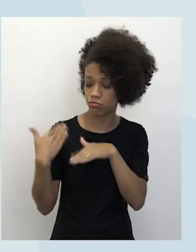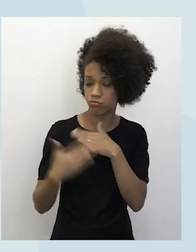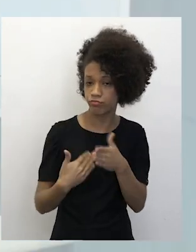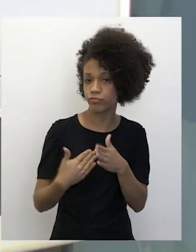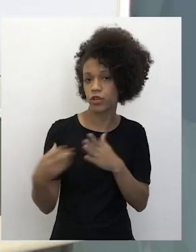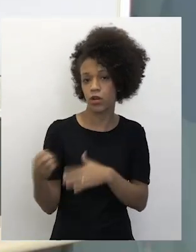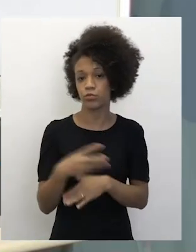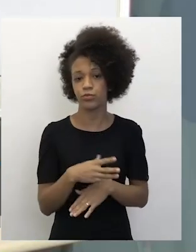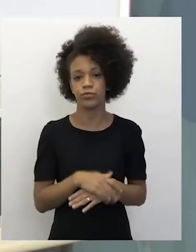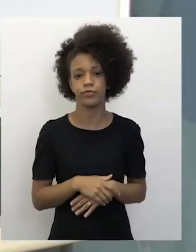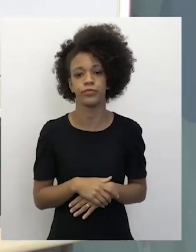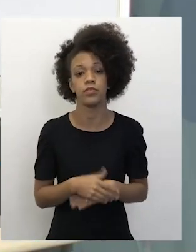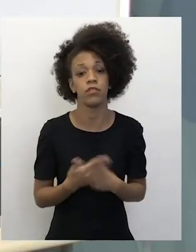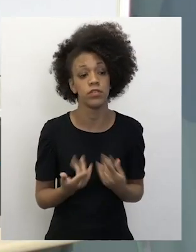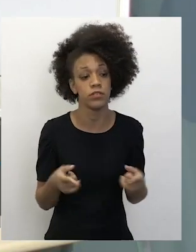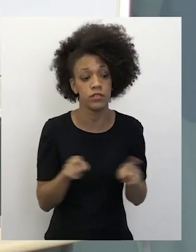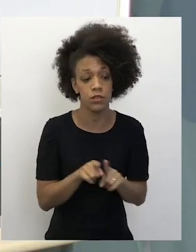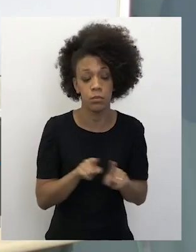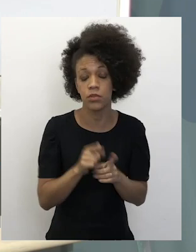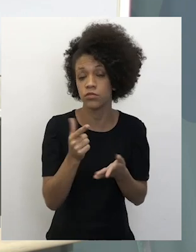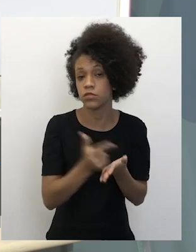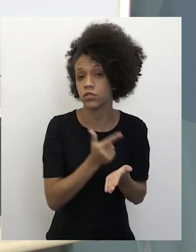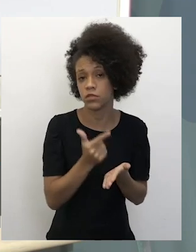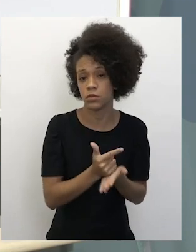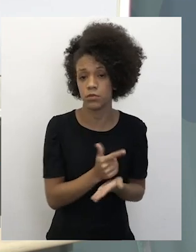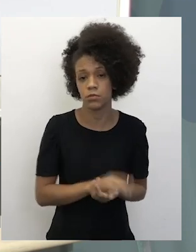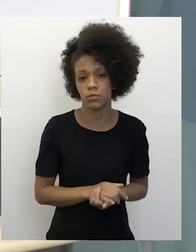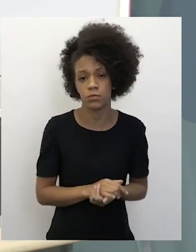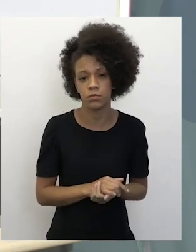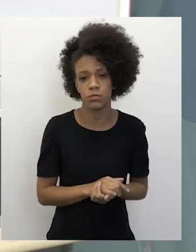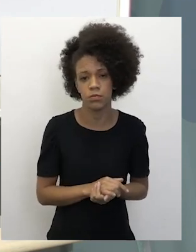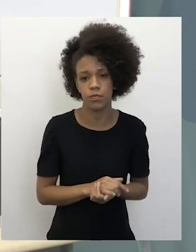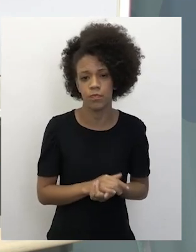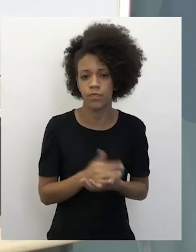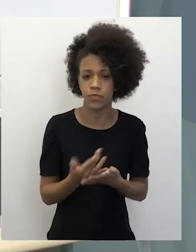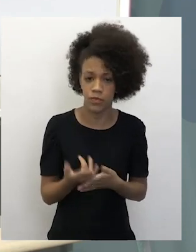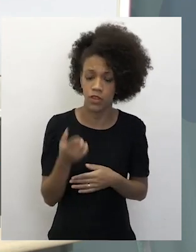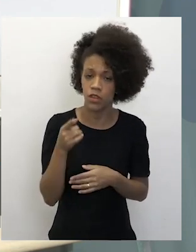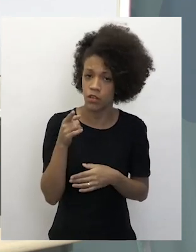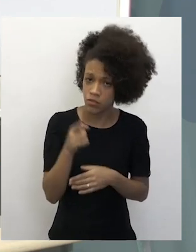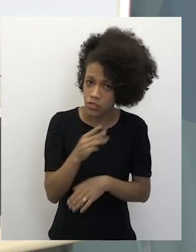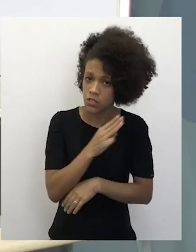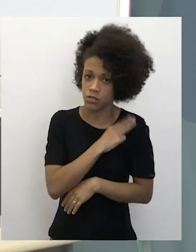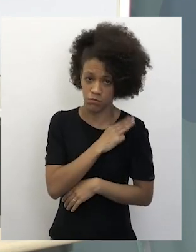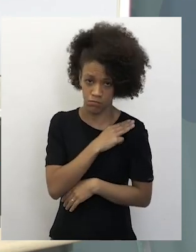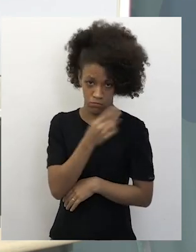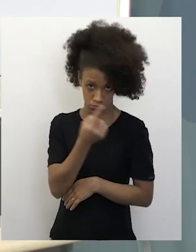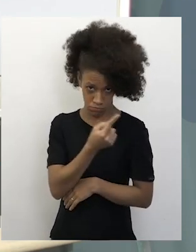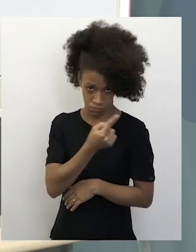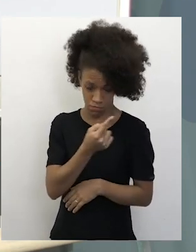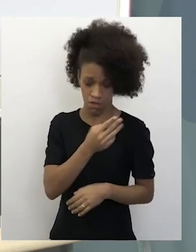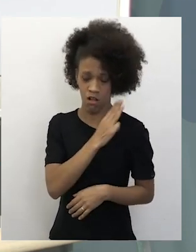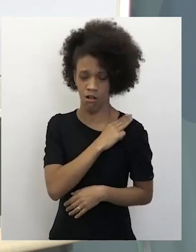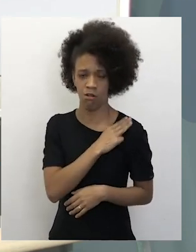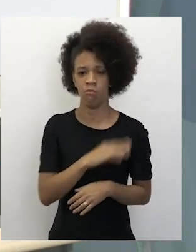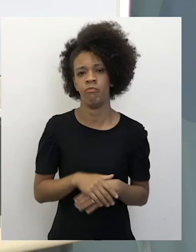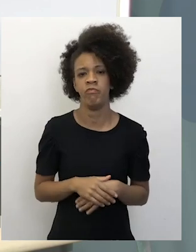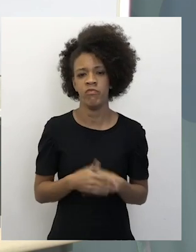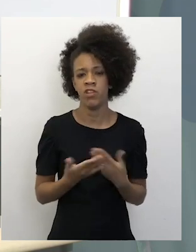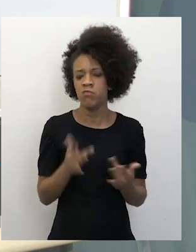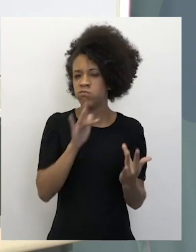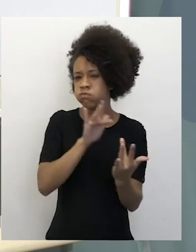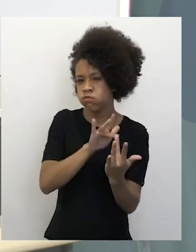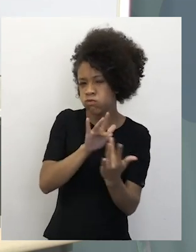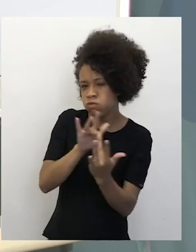atualidade vamos falar de literatura vocês aqui na 1ª série do Ensino Médio é estou